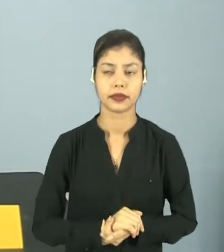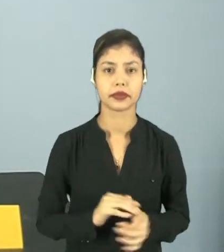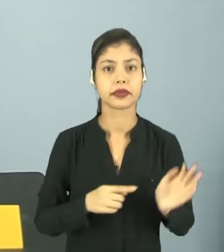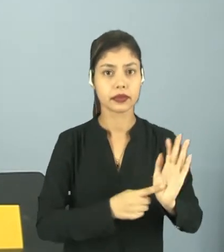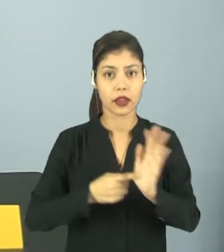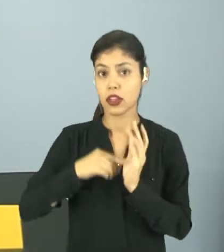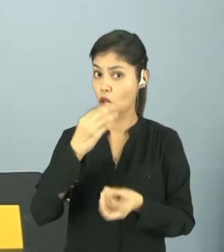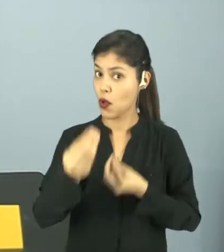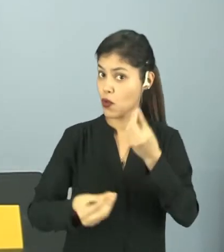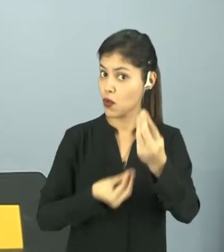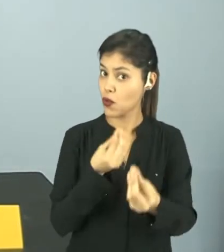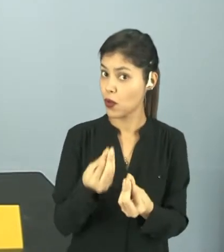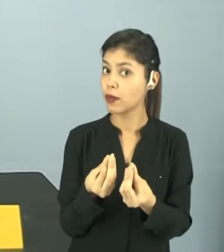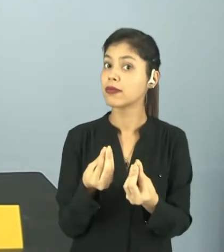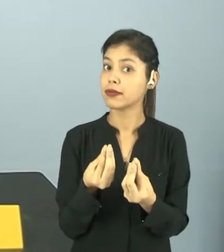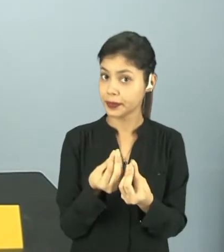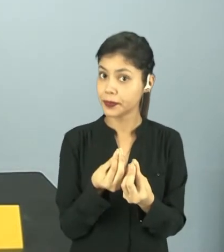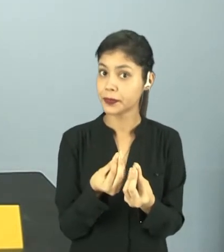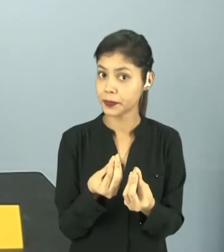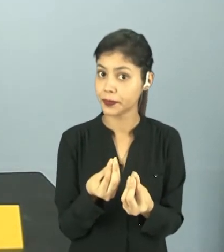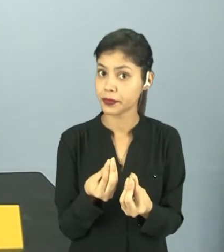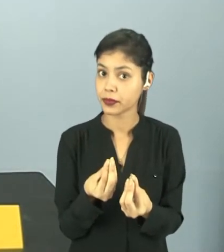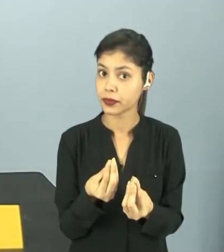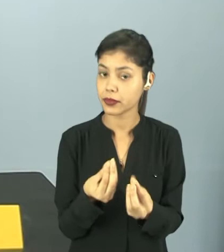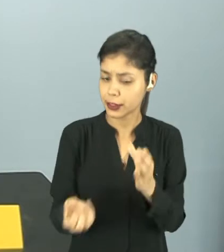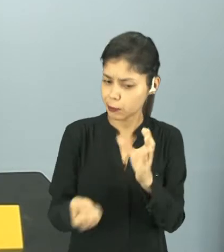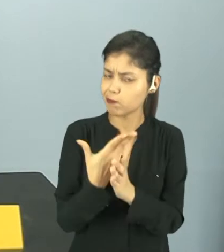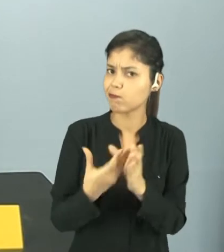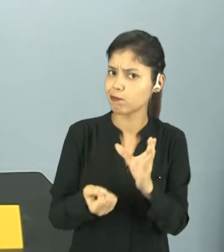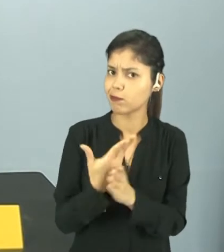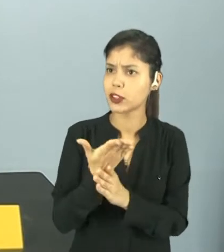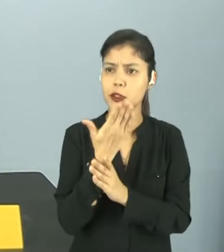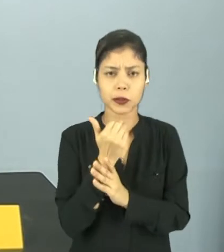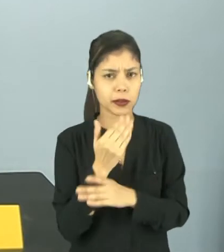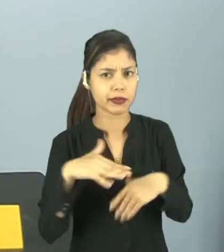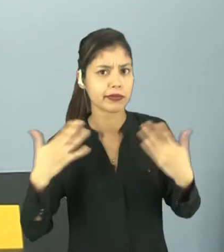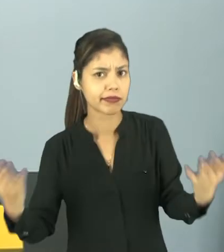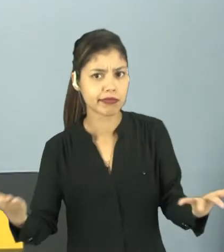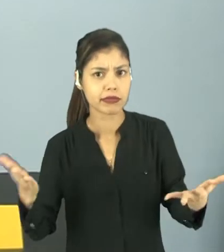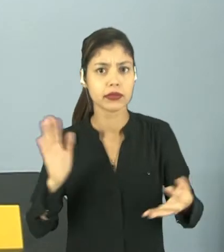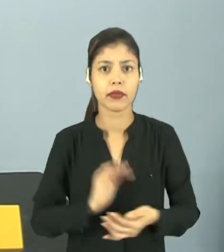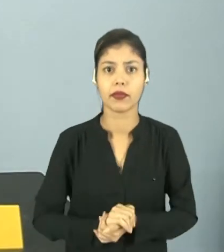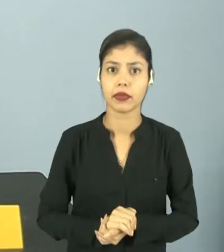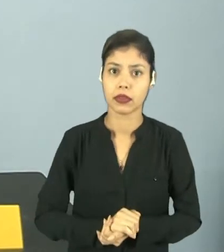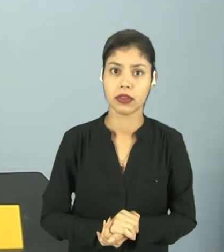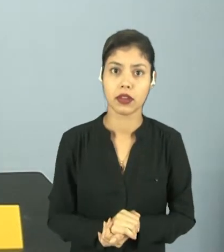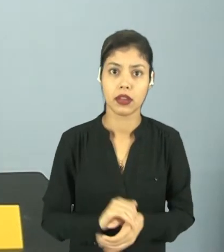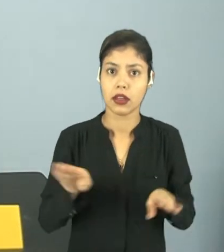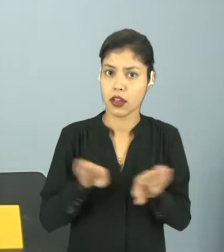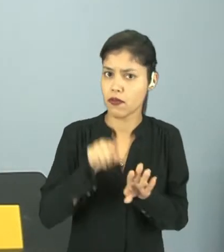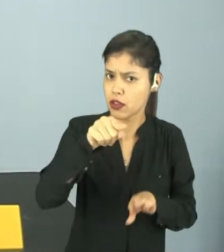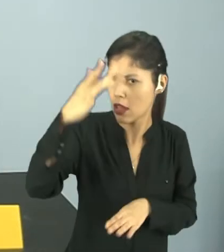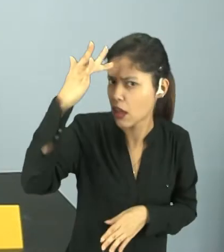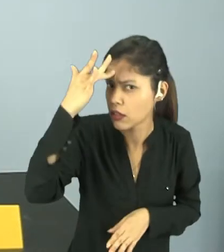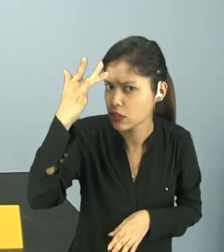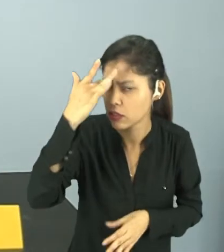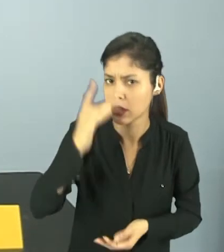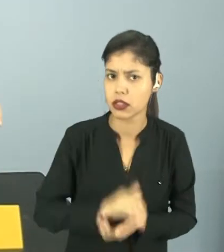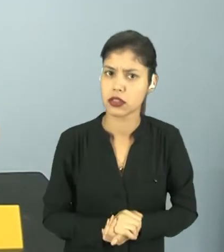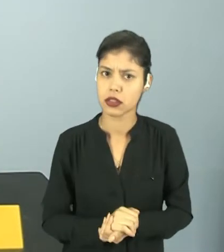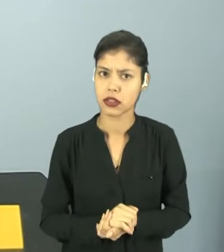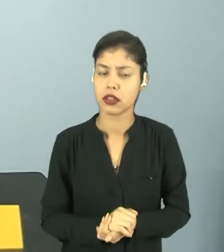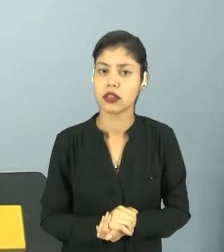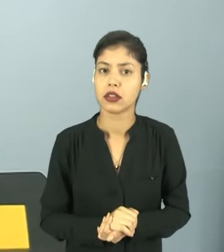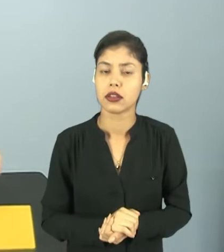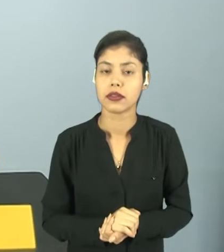Agora, como que era essa produção de alimento deles? Vocês acham que era de